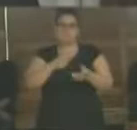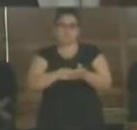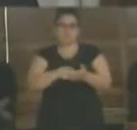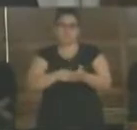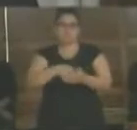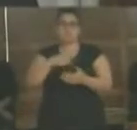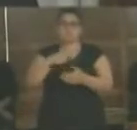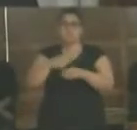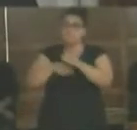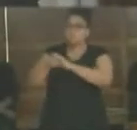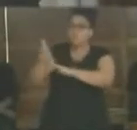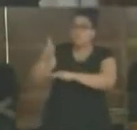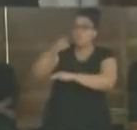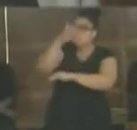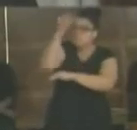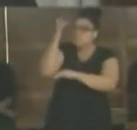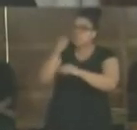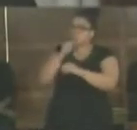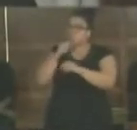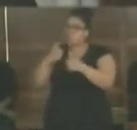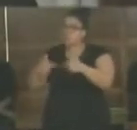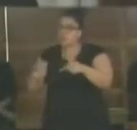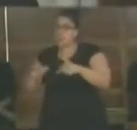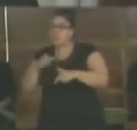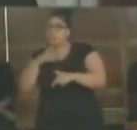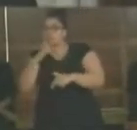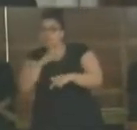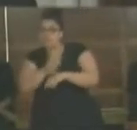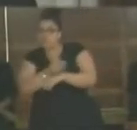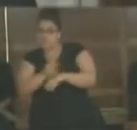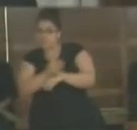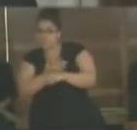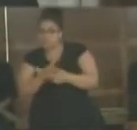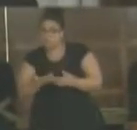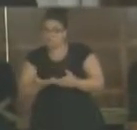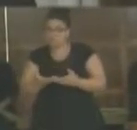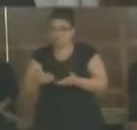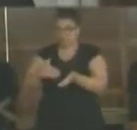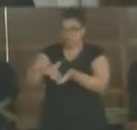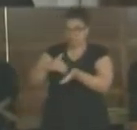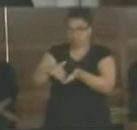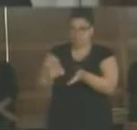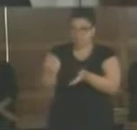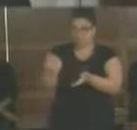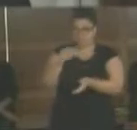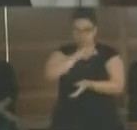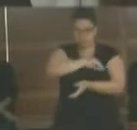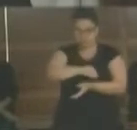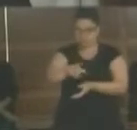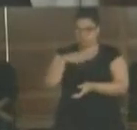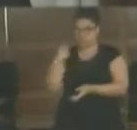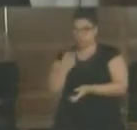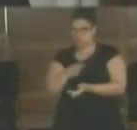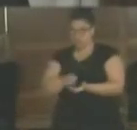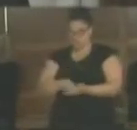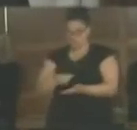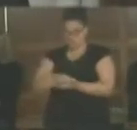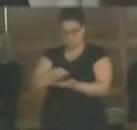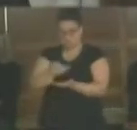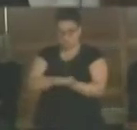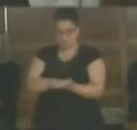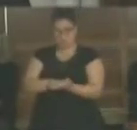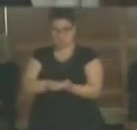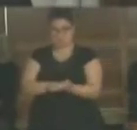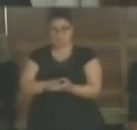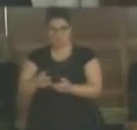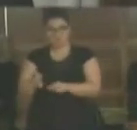férias. Ele não consegue tirar férias. E essa secretaria, que recebe com dinheiro dele, nosso, de impostos,